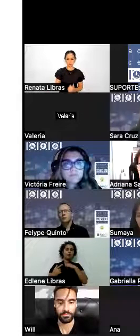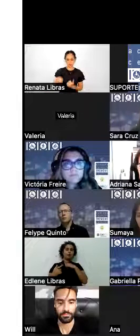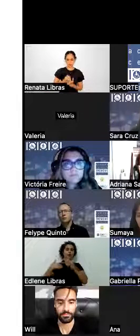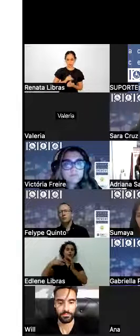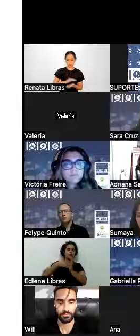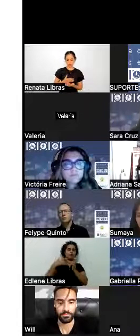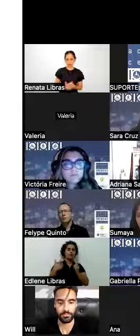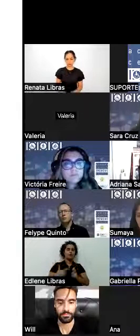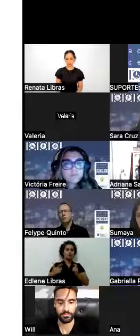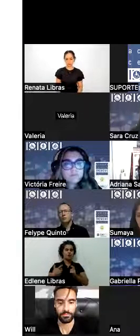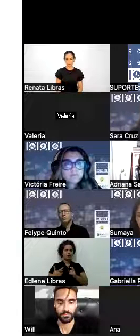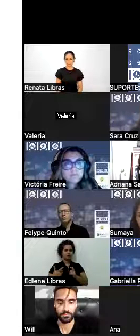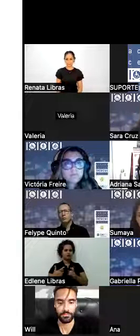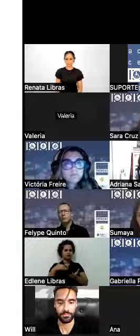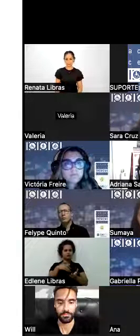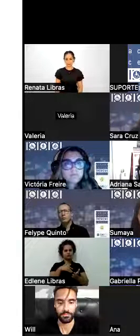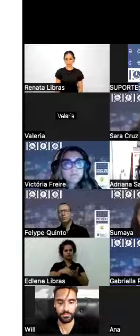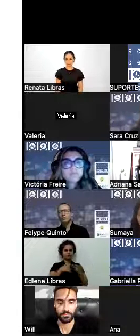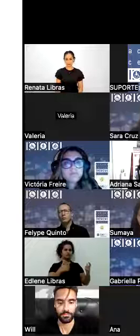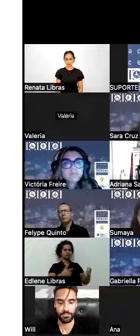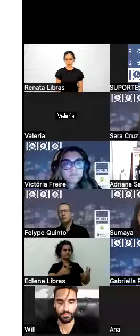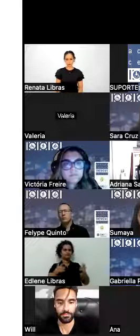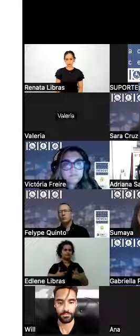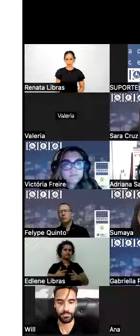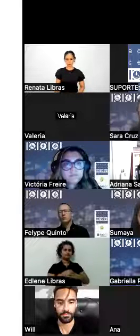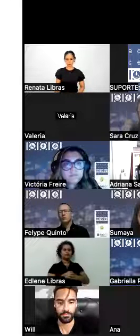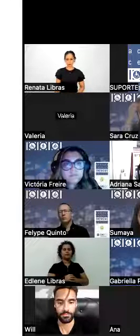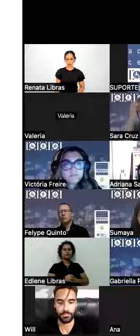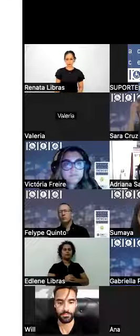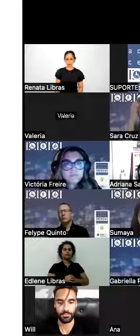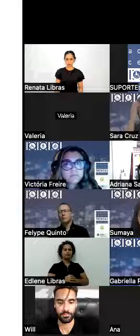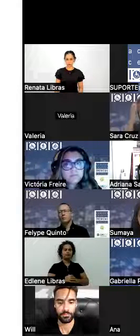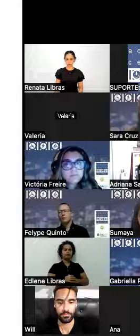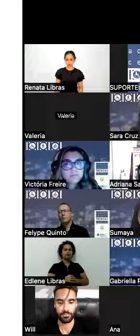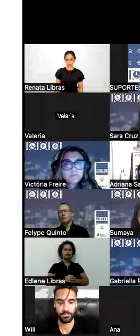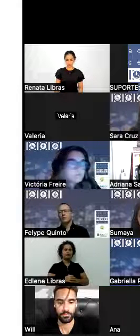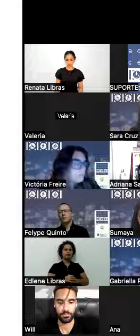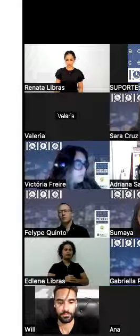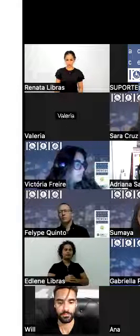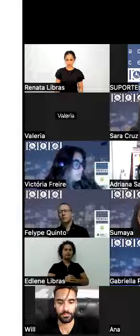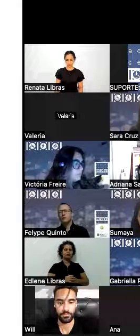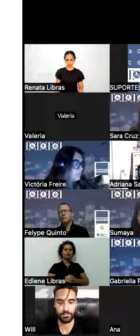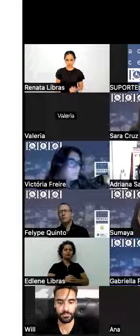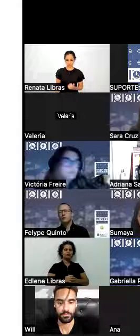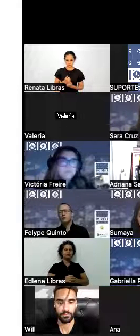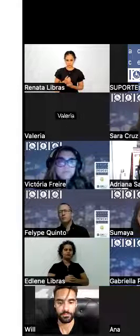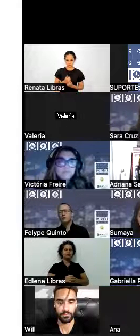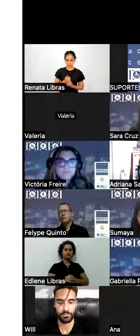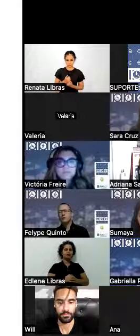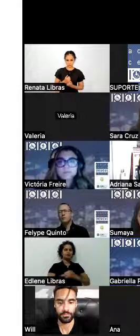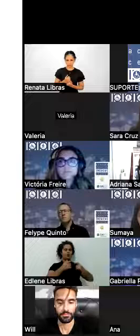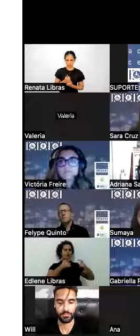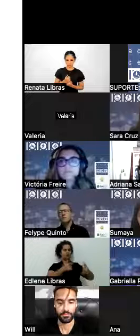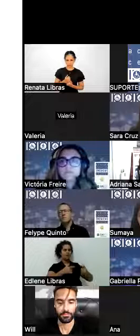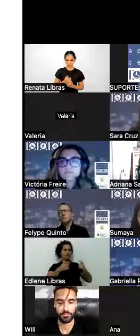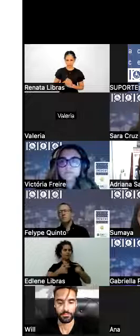espacialização desses casos, ou seja, se eram casos que se materializavam de uma forma pontual, multinodal,